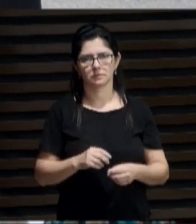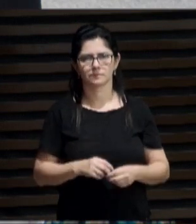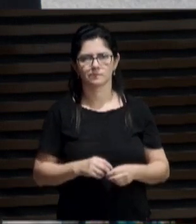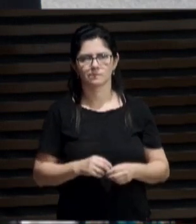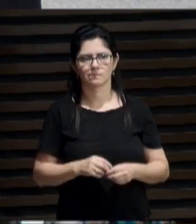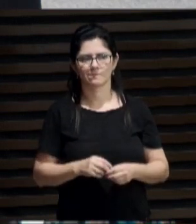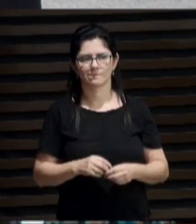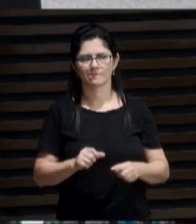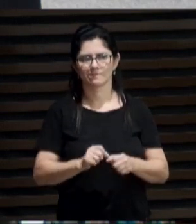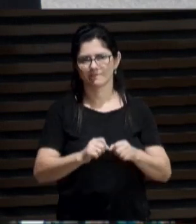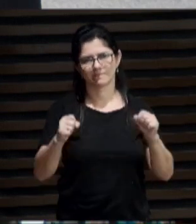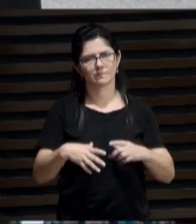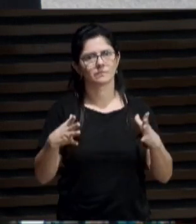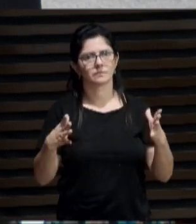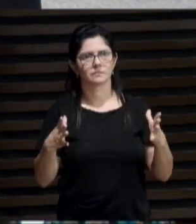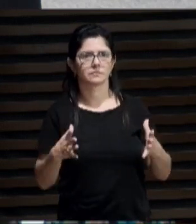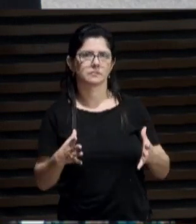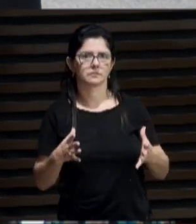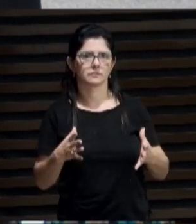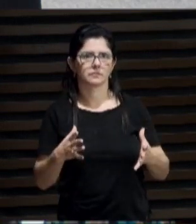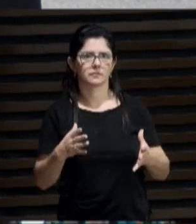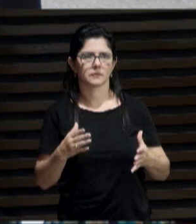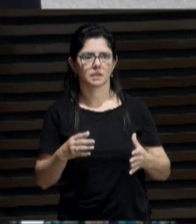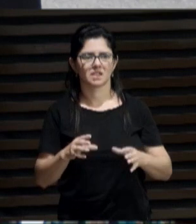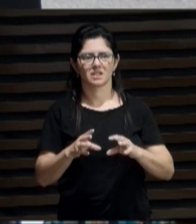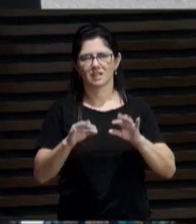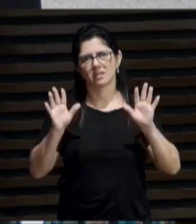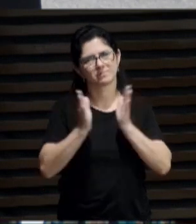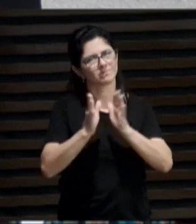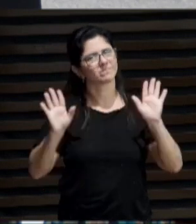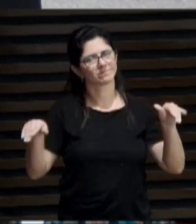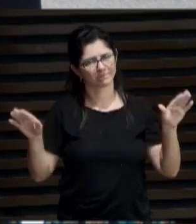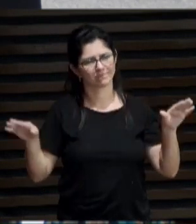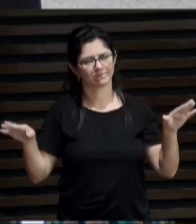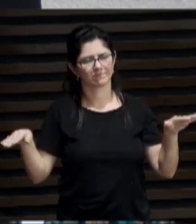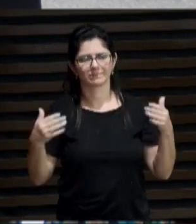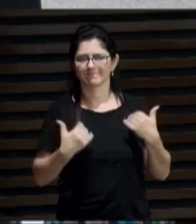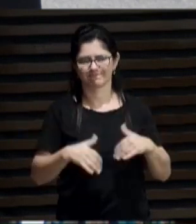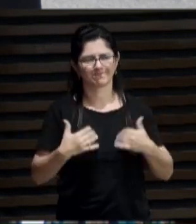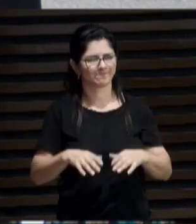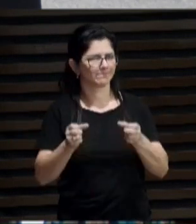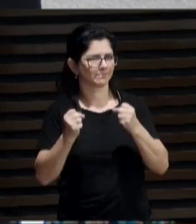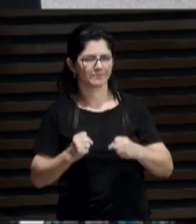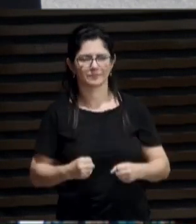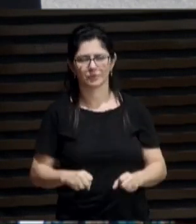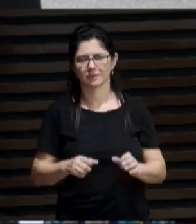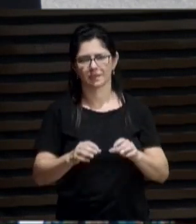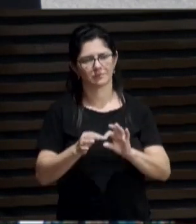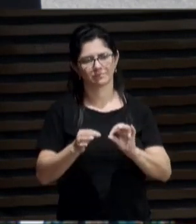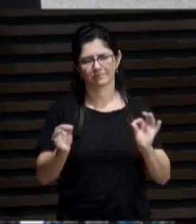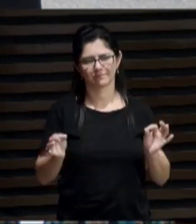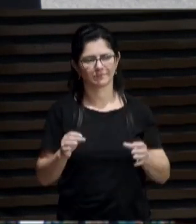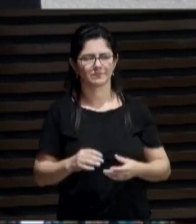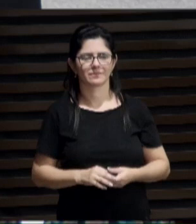milícias, milhares e milhares de anjos, ele poderia simplesmente sair daquilo dali. Ele não precisava ter morrido